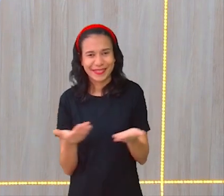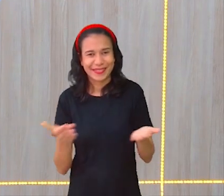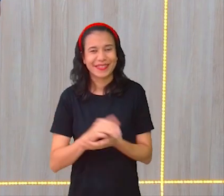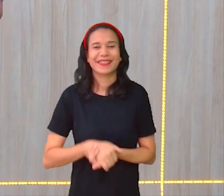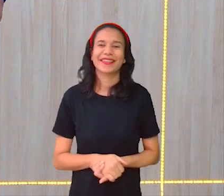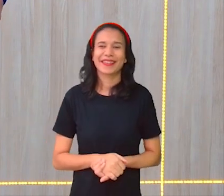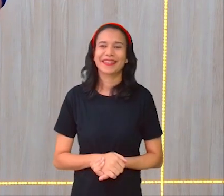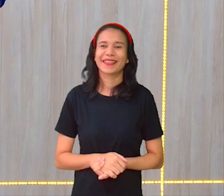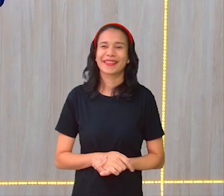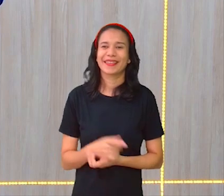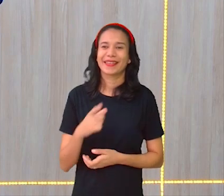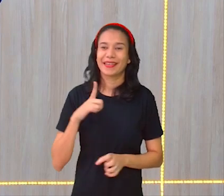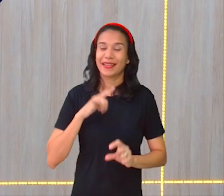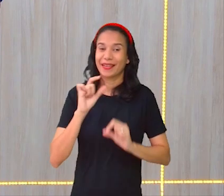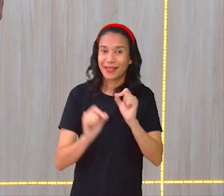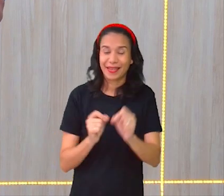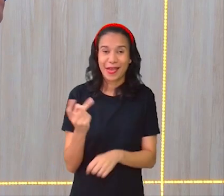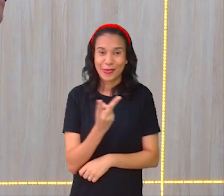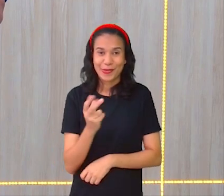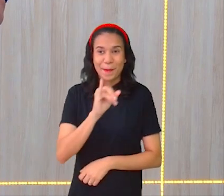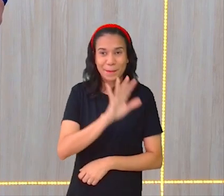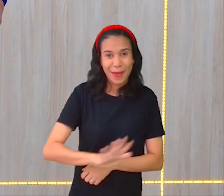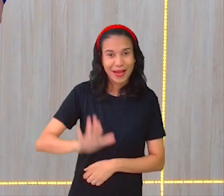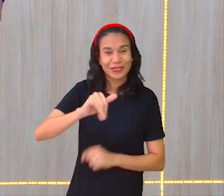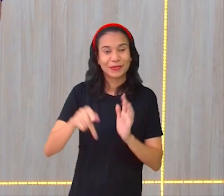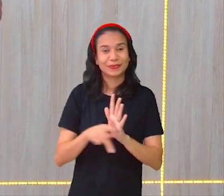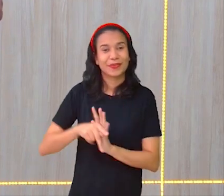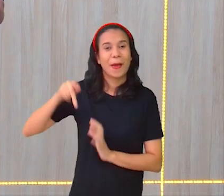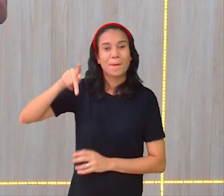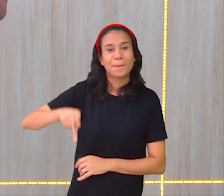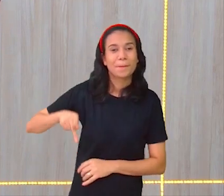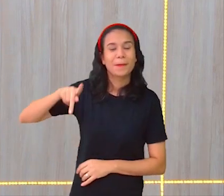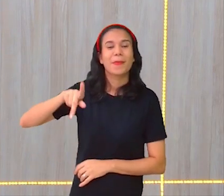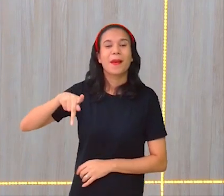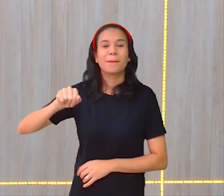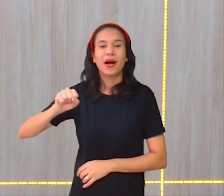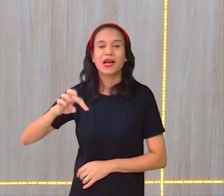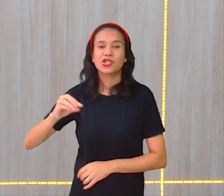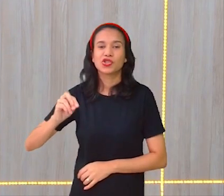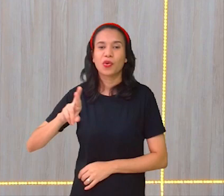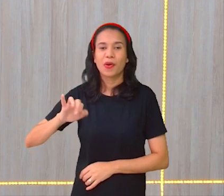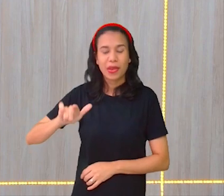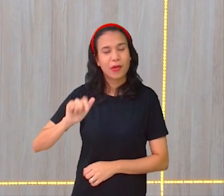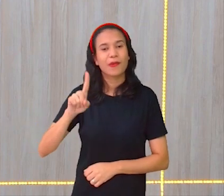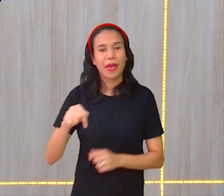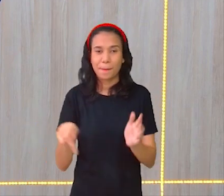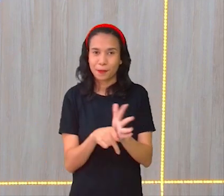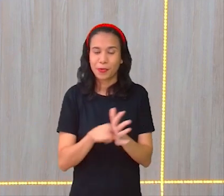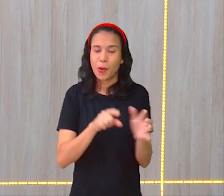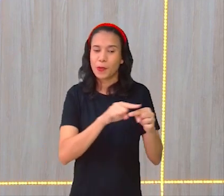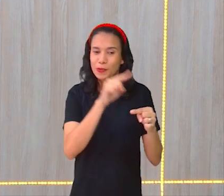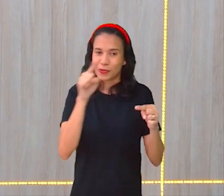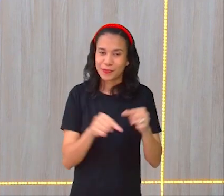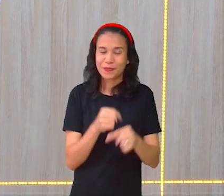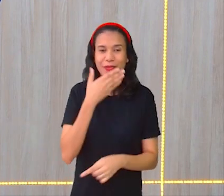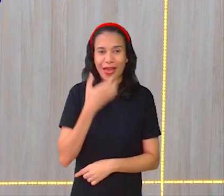exposição, eu trouxe aí 2 imagens do pastoril, que é um dos folguedos do ciclo natalino. O